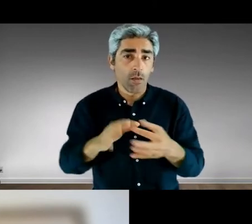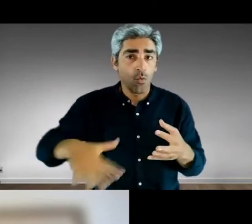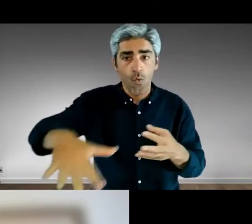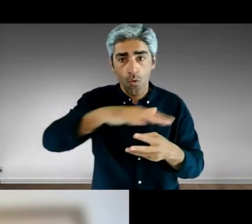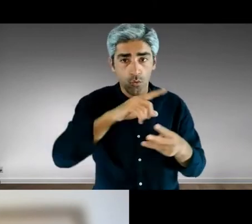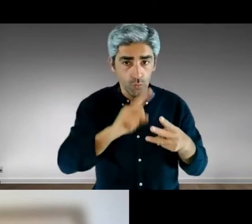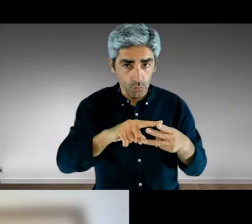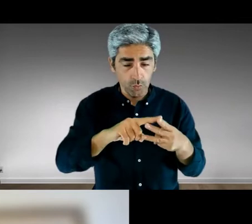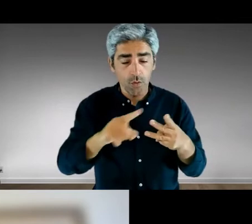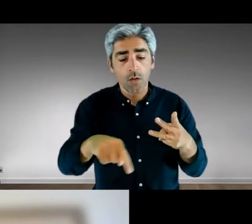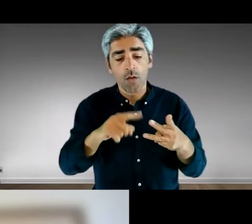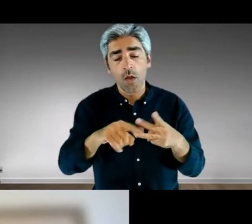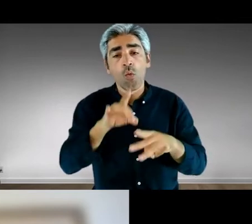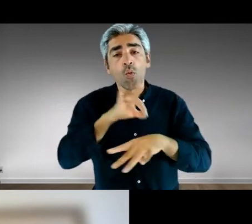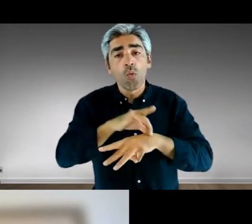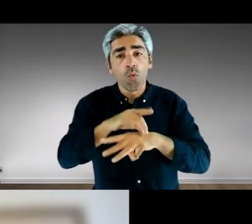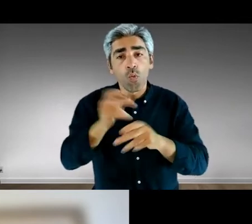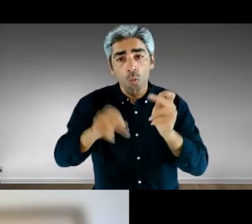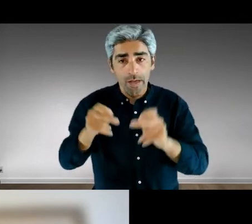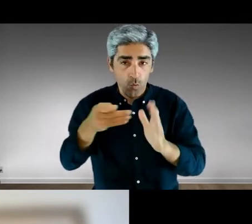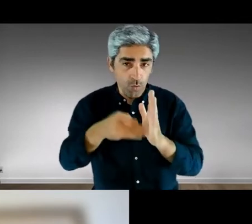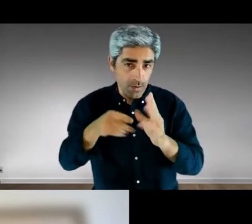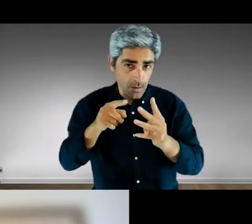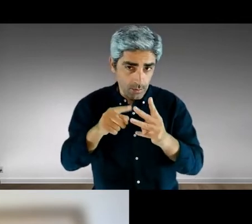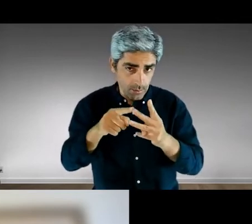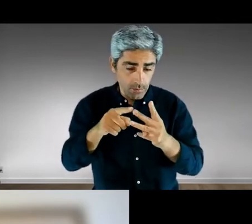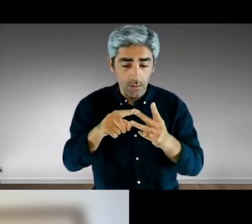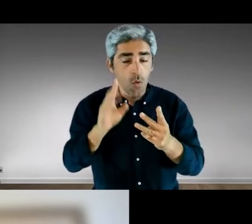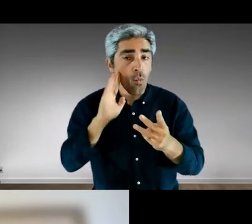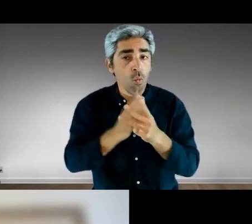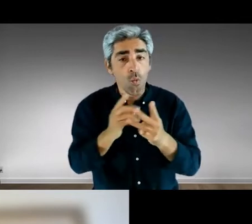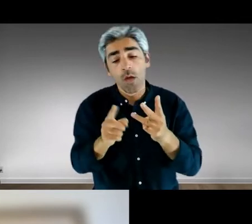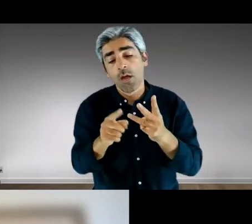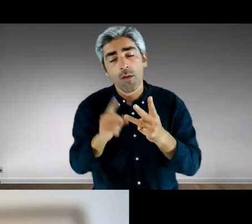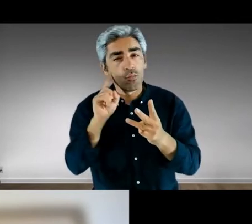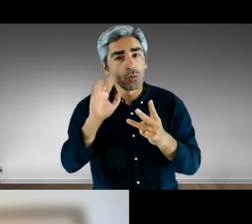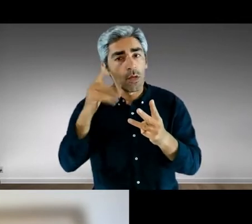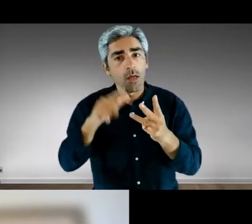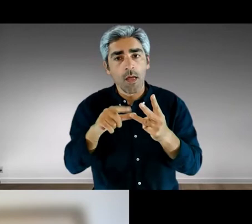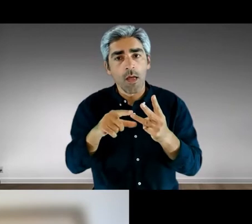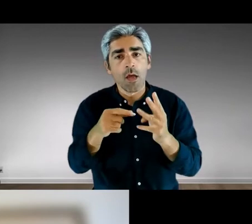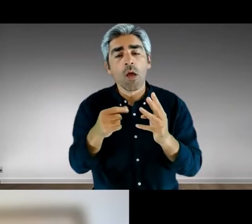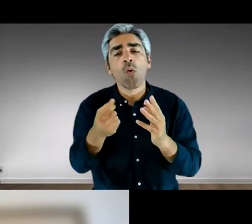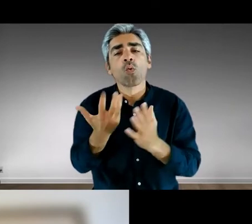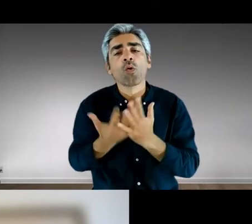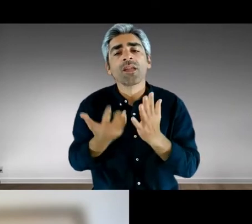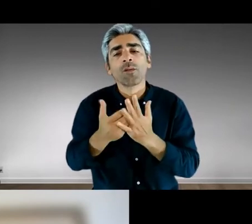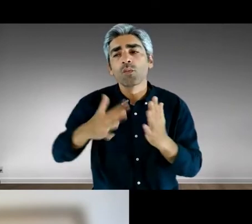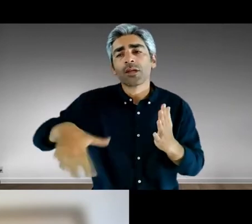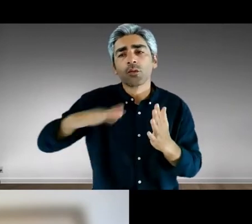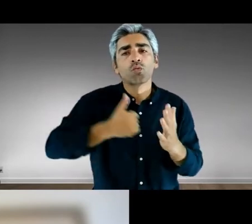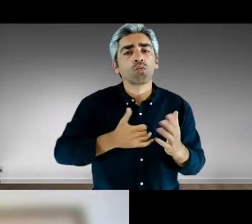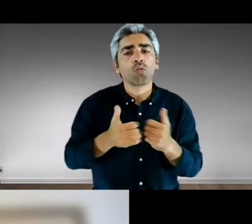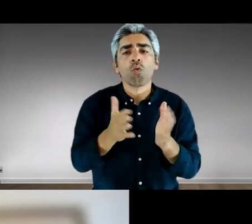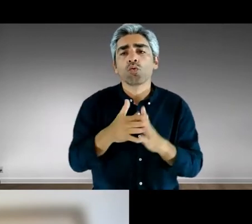para com os nossos doentes ou utentes, e a última, mas que para mim é das mais importantes, para com os contribuintes, que no limite somos todos nós que